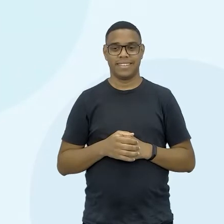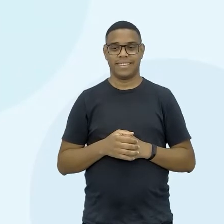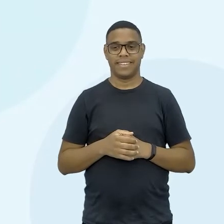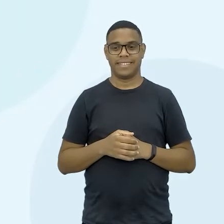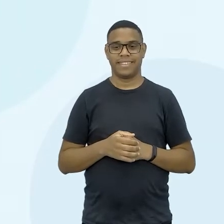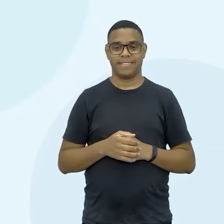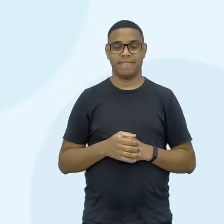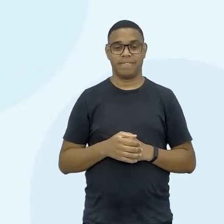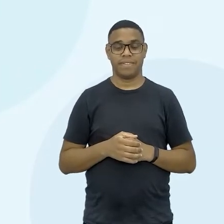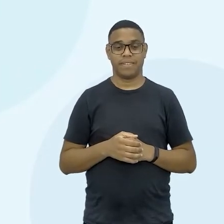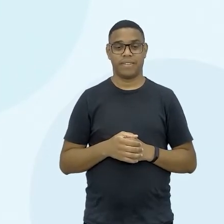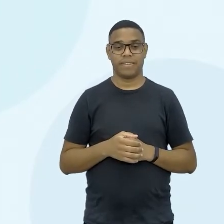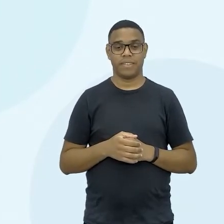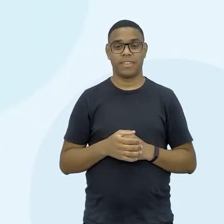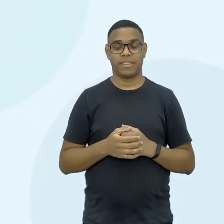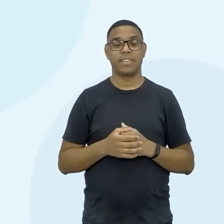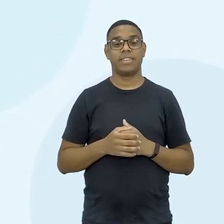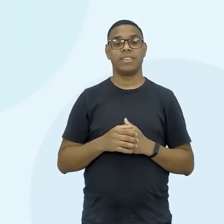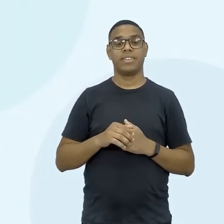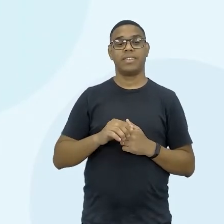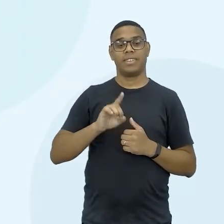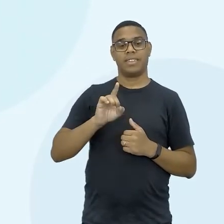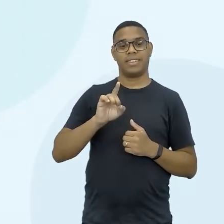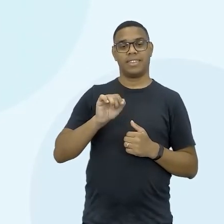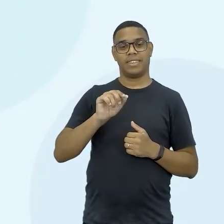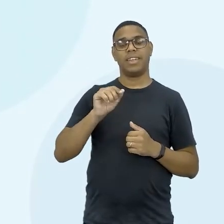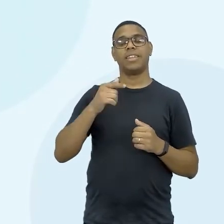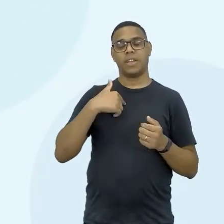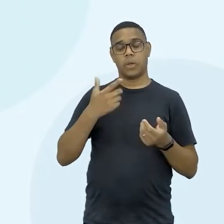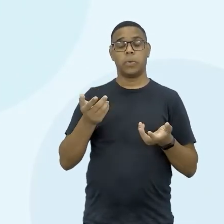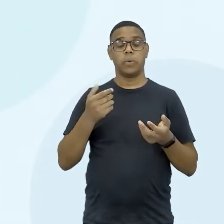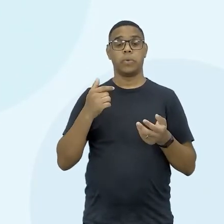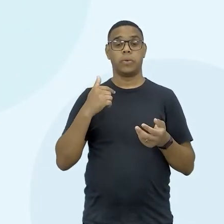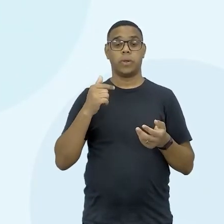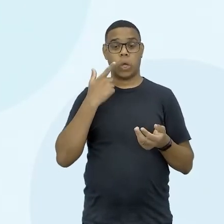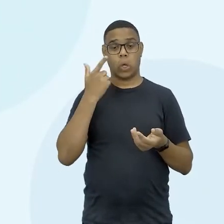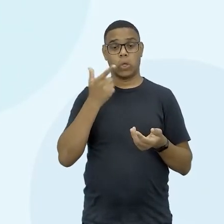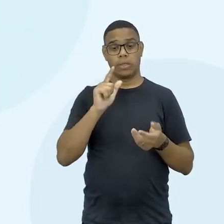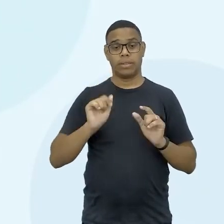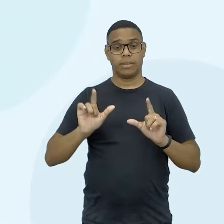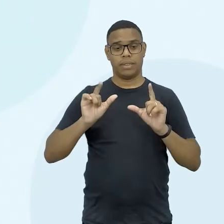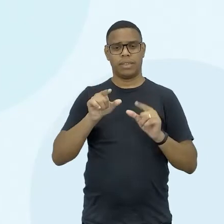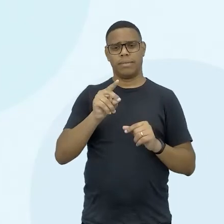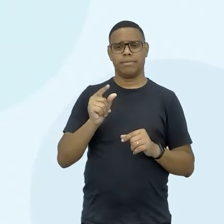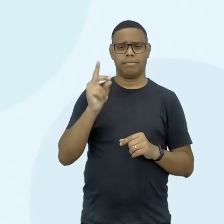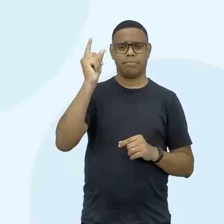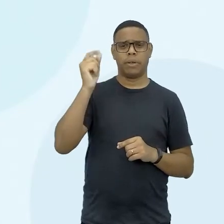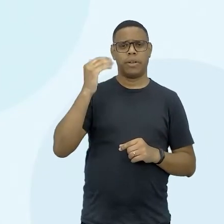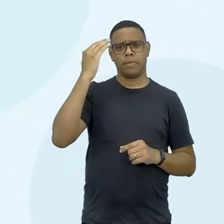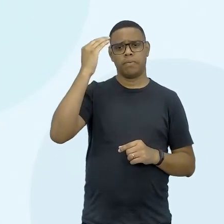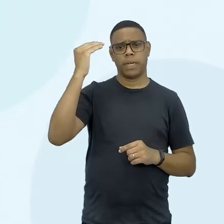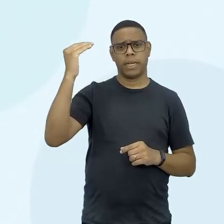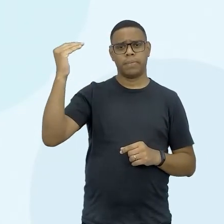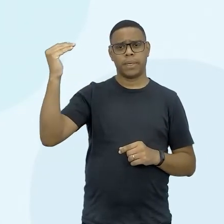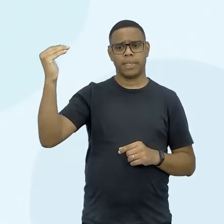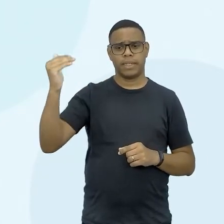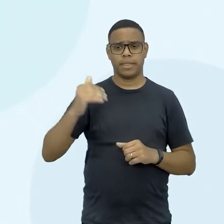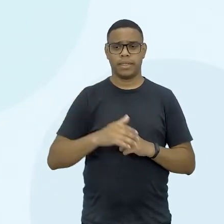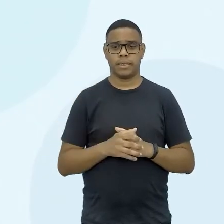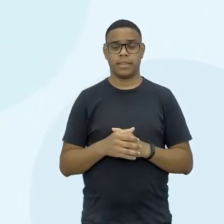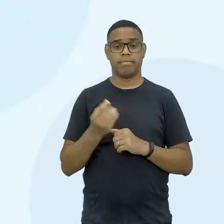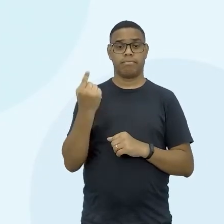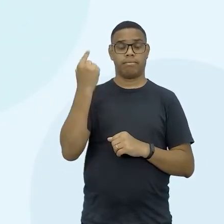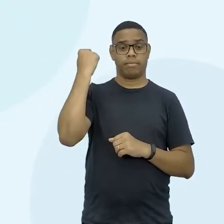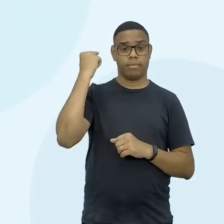bem, não vai ter o Leonardo da Vinci batendo na nossa porta. Não. Viu? Você usou minha obra. E essa é clássica, o Nascimento da Vênus. Eu gosto bastante